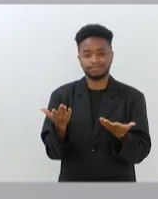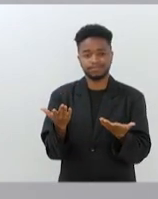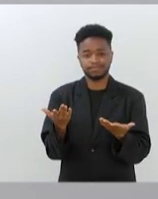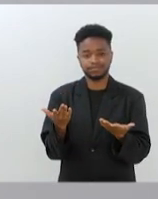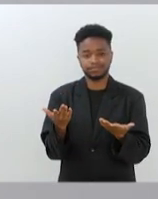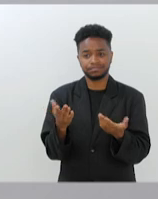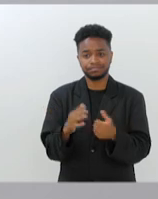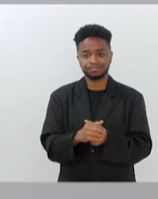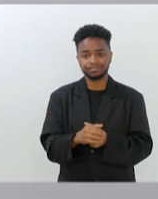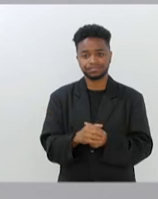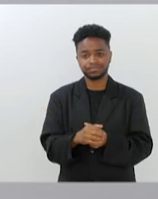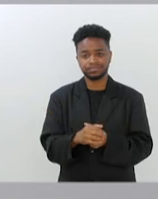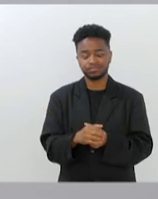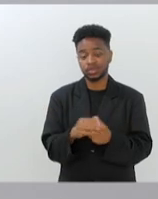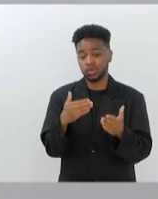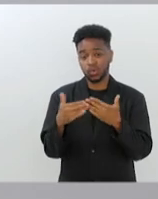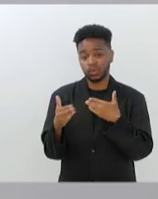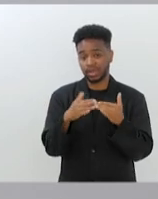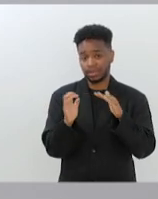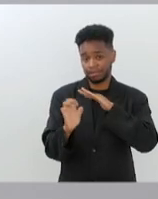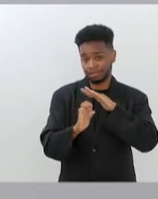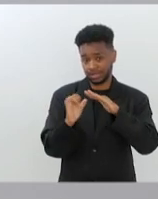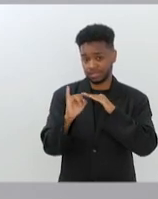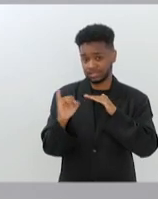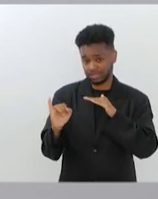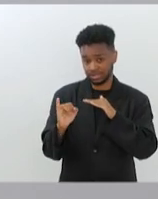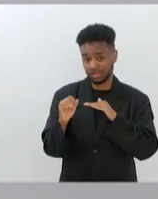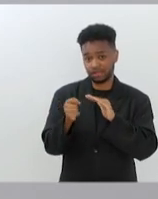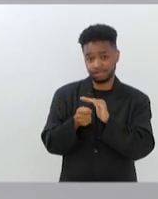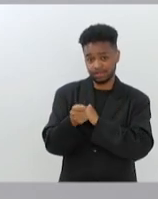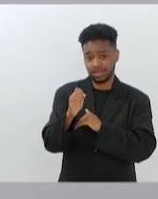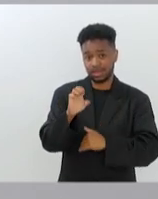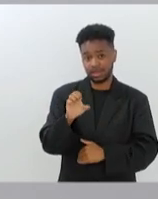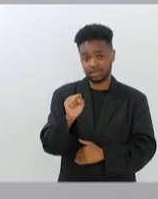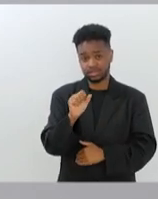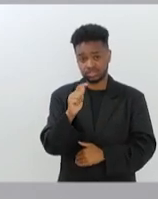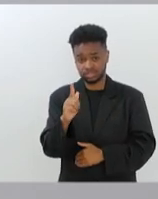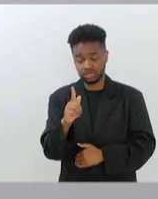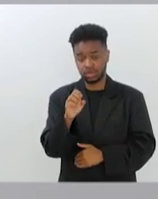eh qualquer empresa que Invista em boas práticas gsg